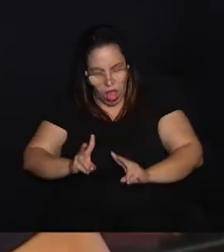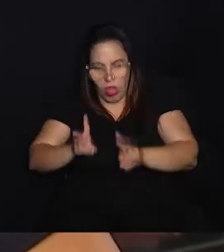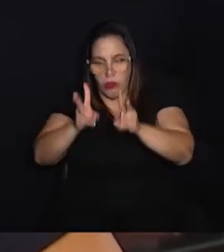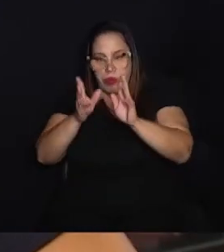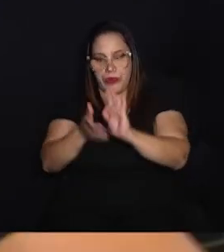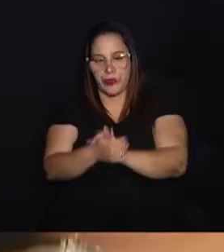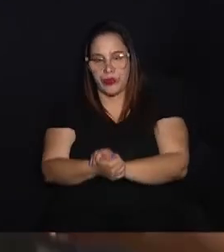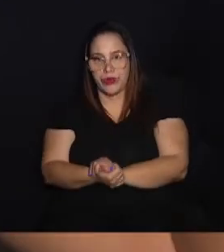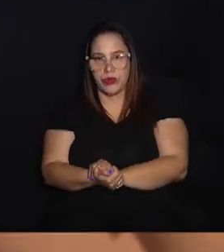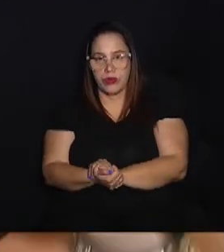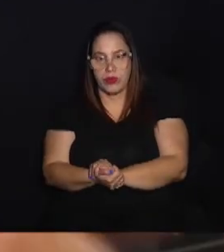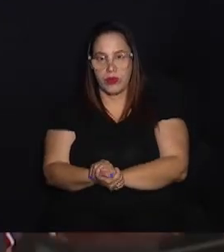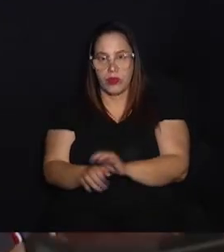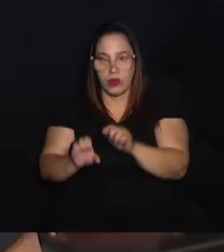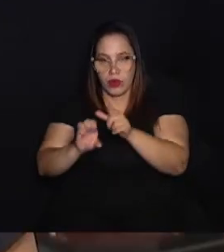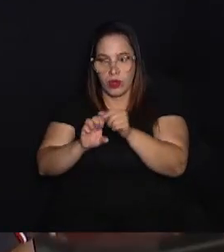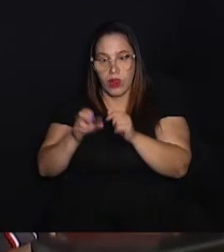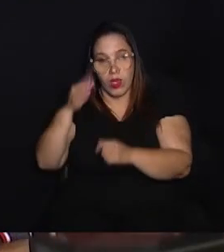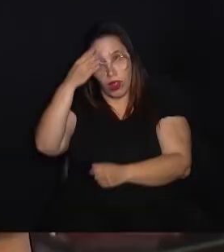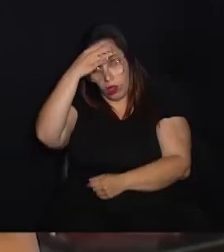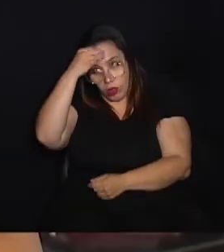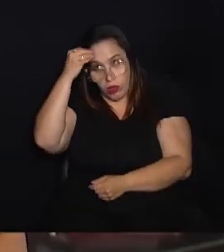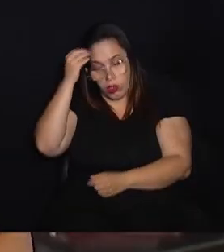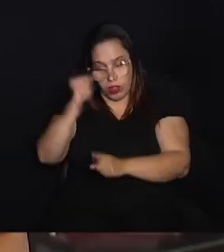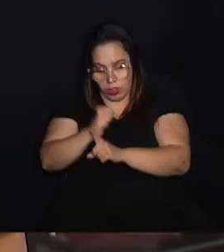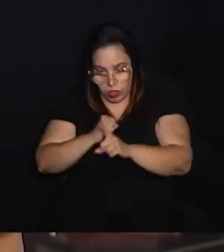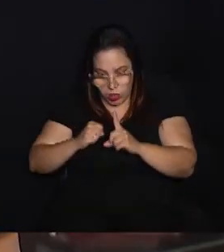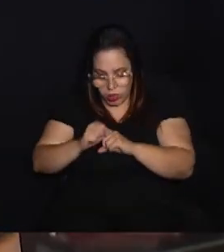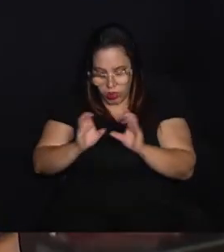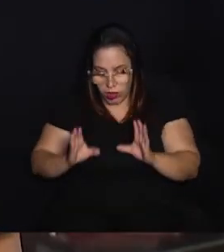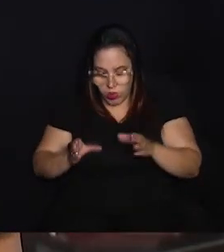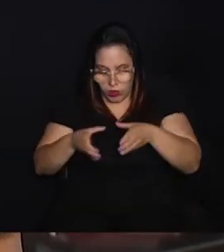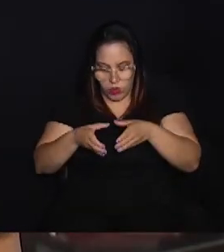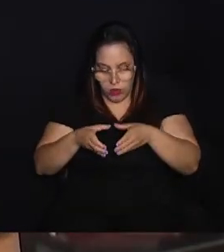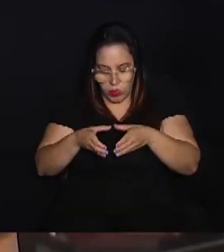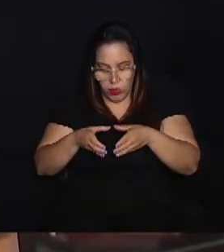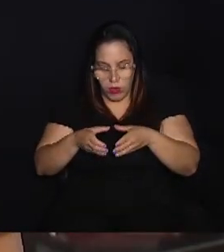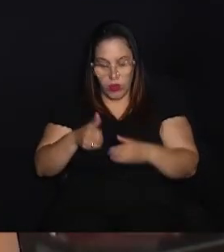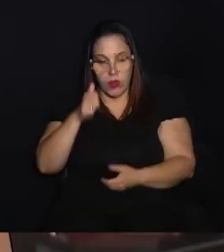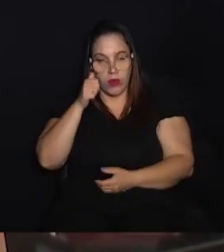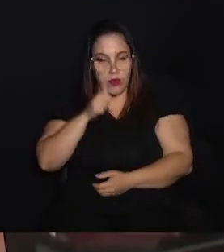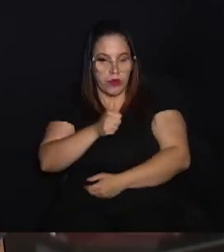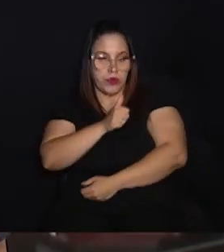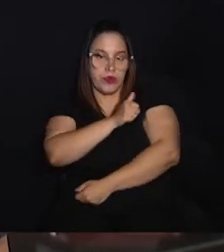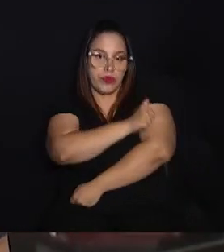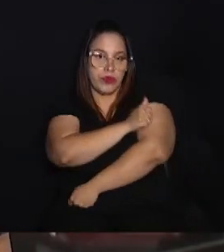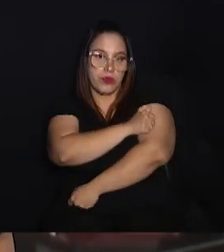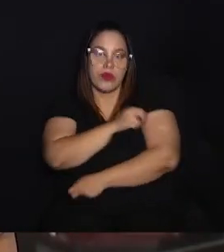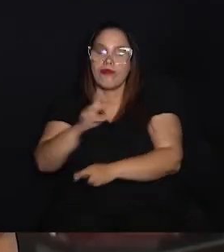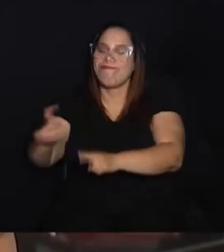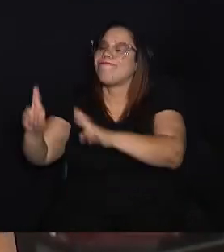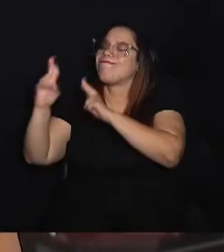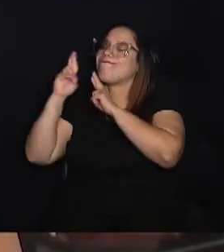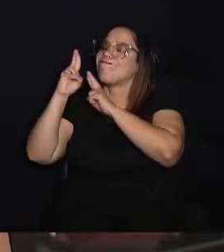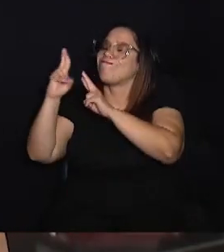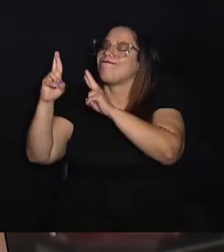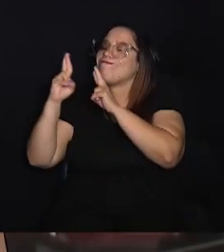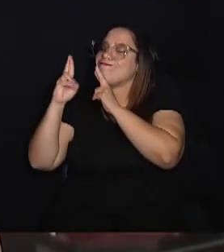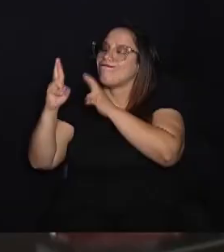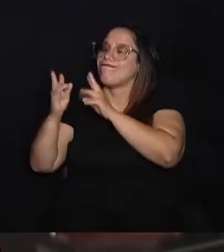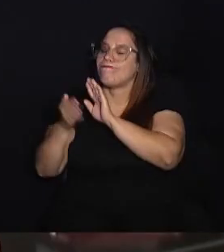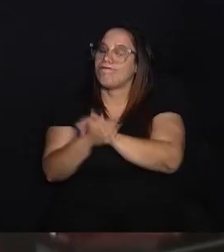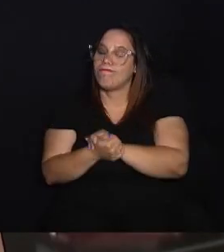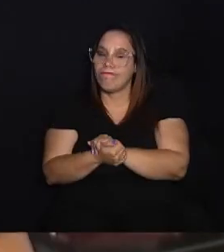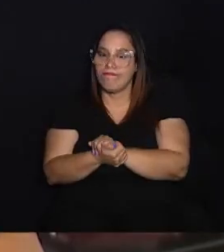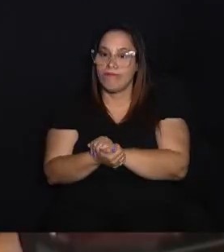coloca para ele, quando você tiver seu negócio, não esqueça da comunidade, né? Mas para as alunas, eu acho que esse projeto se chama Esperança, né? Quando você dá